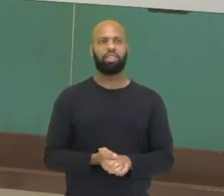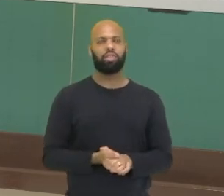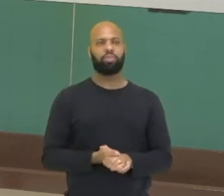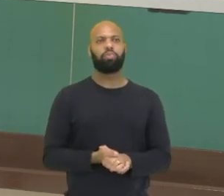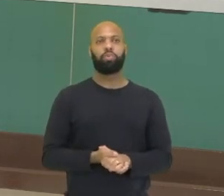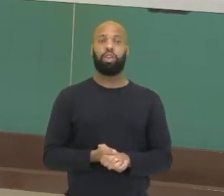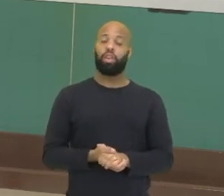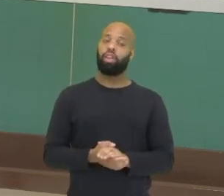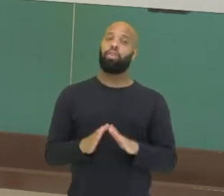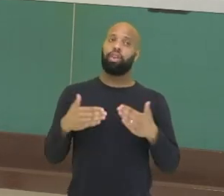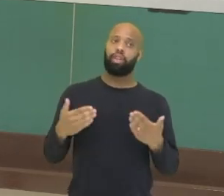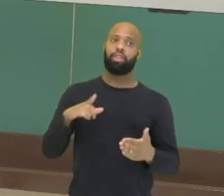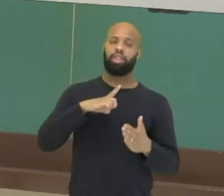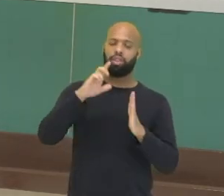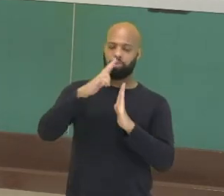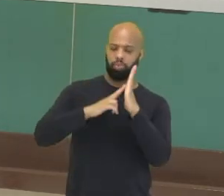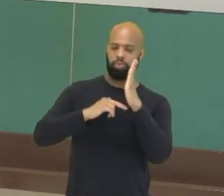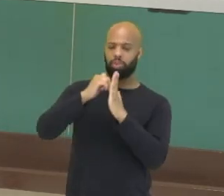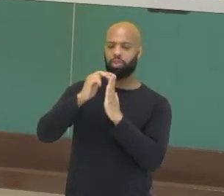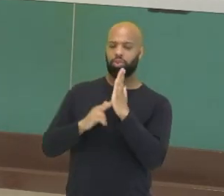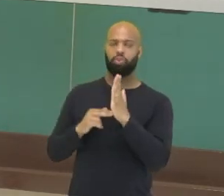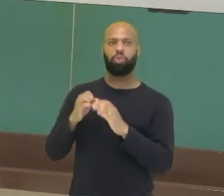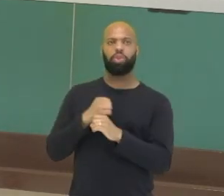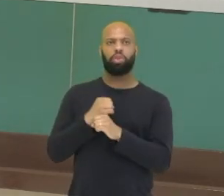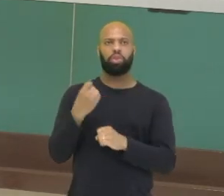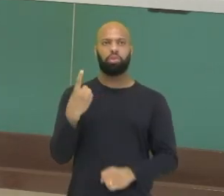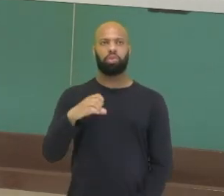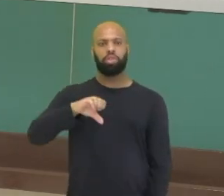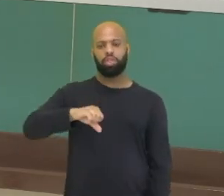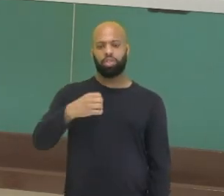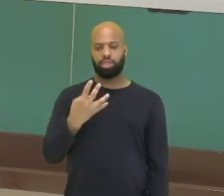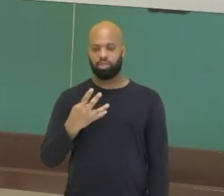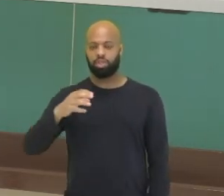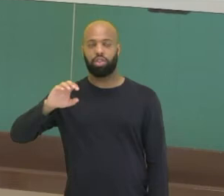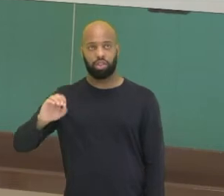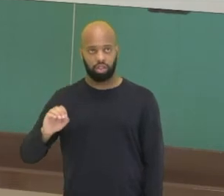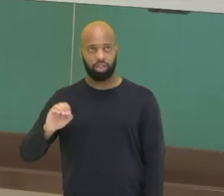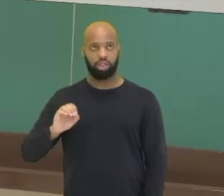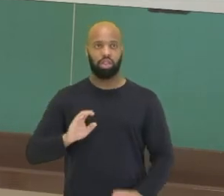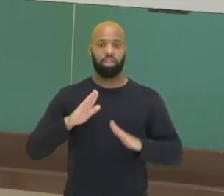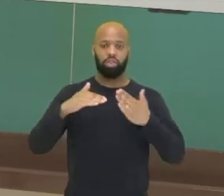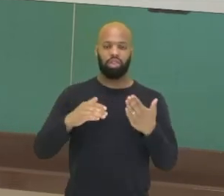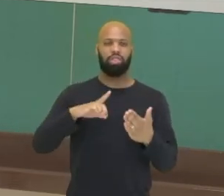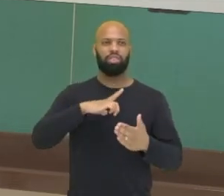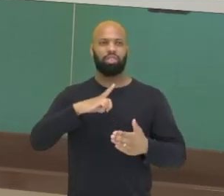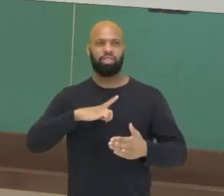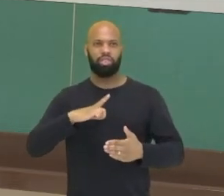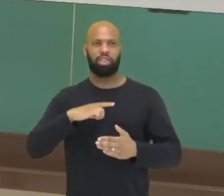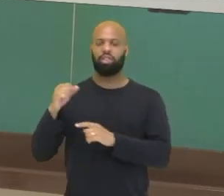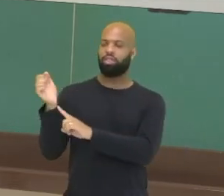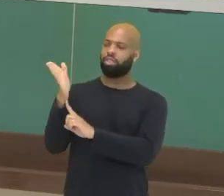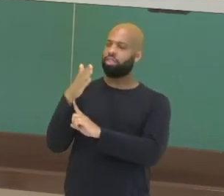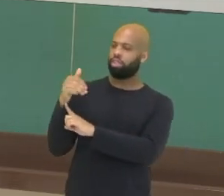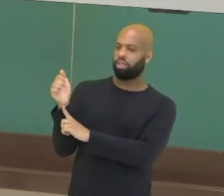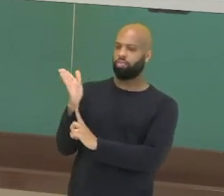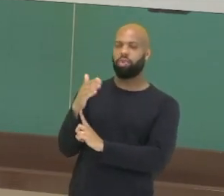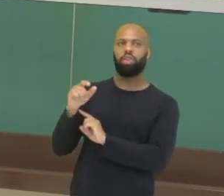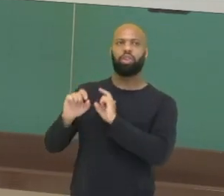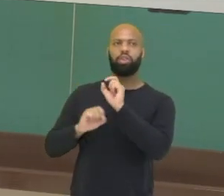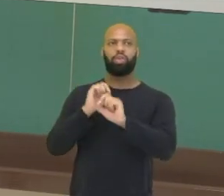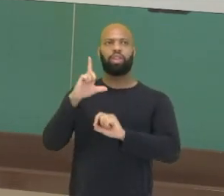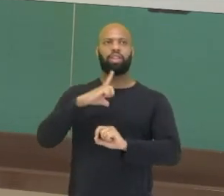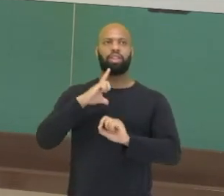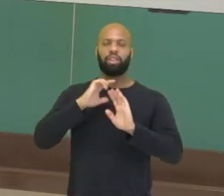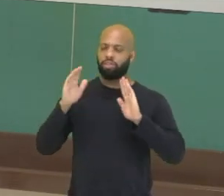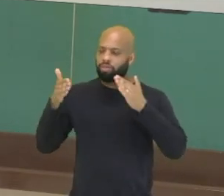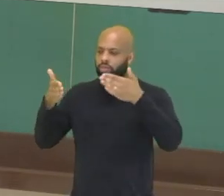E aqui essa pintura, né, de 1940, em que a bandeira é, né, essa figura